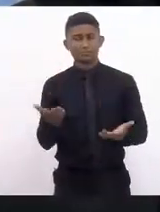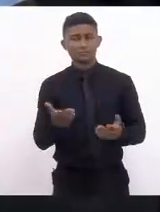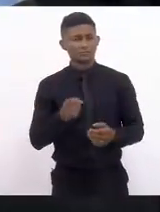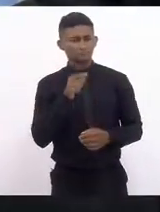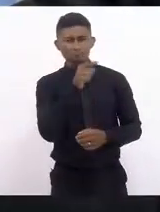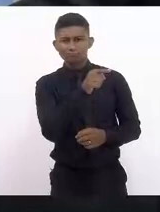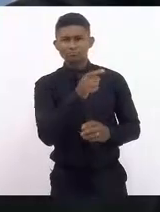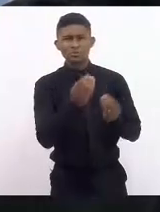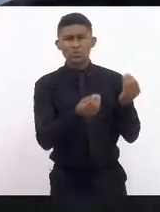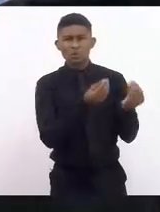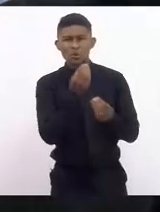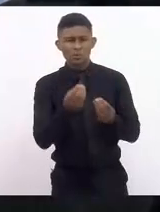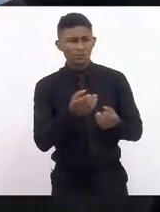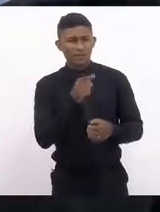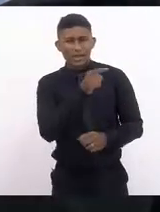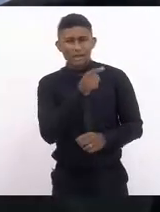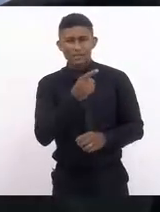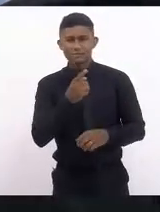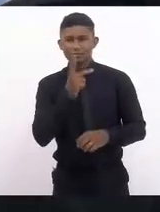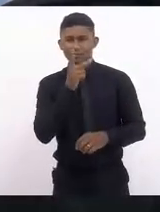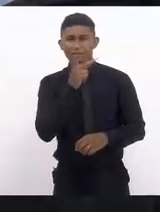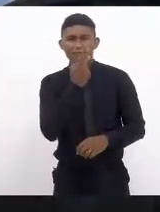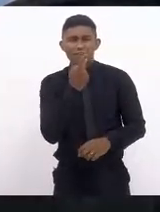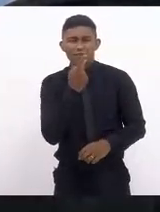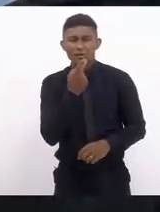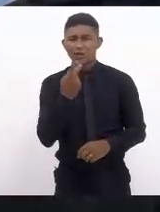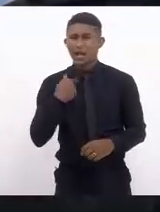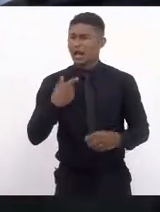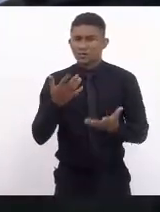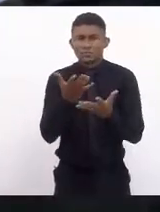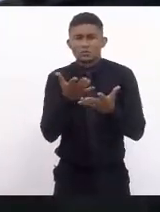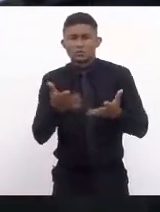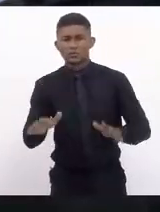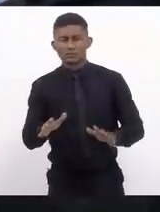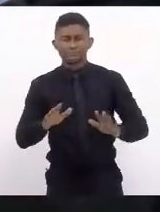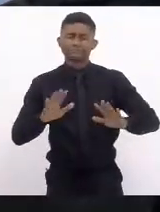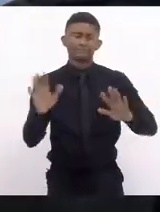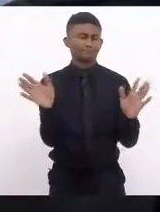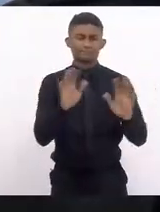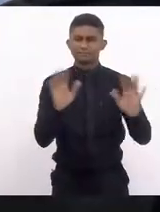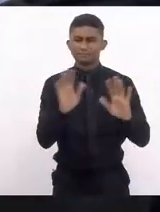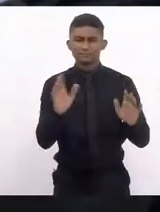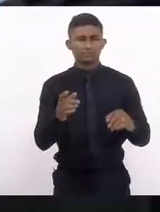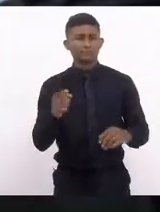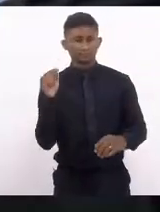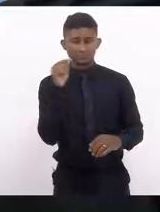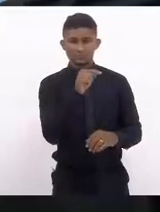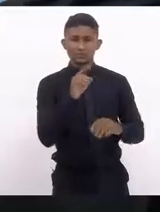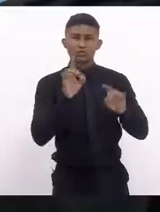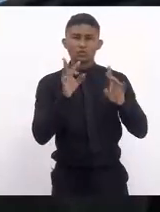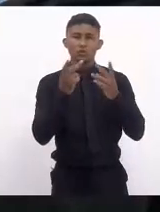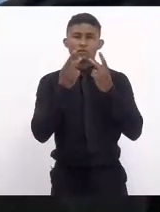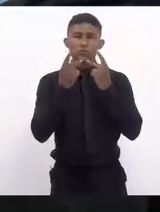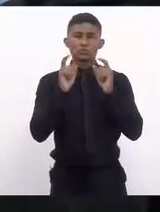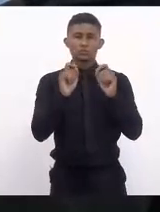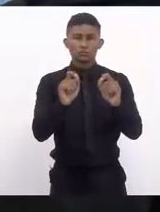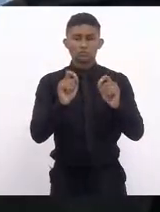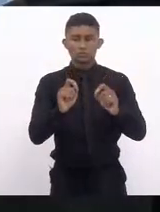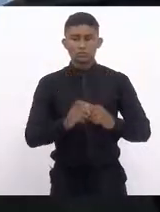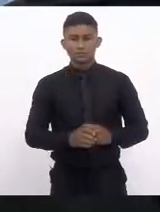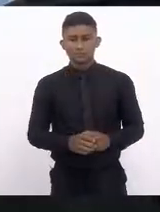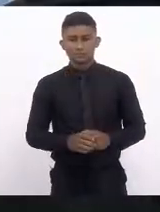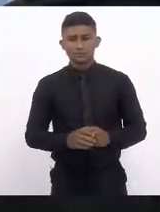da parte dele em nenhum momento ele não a dizer eu não quero dar a equalização ele se ele apenas apontou